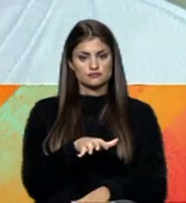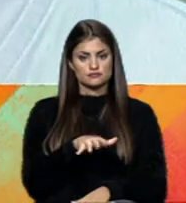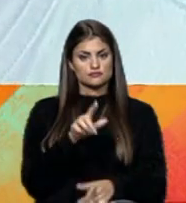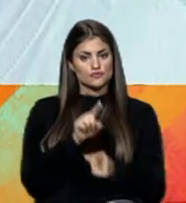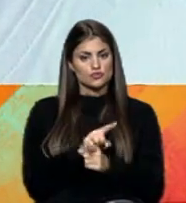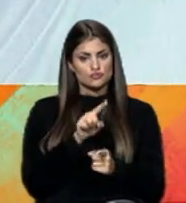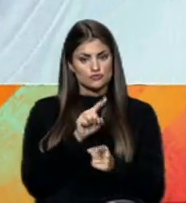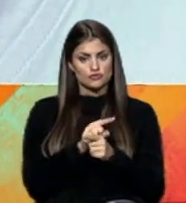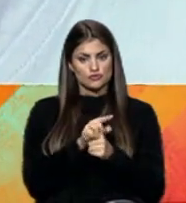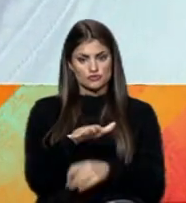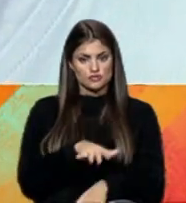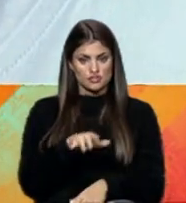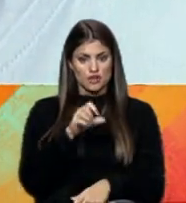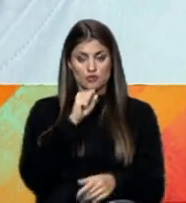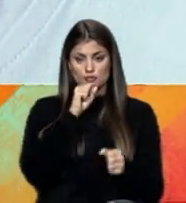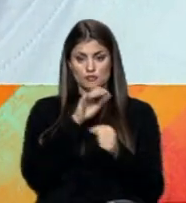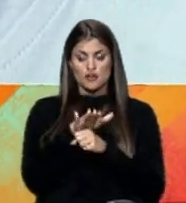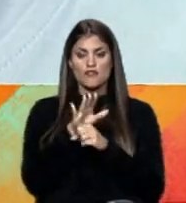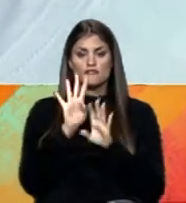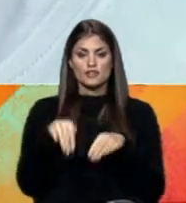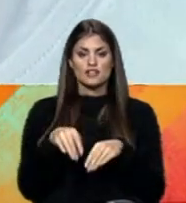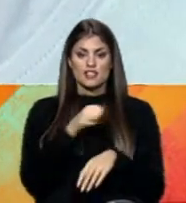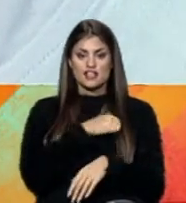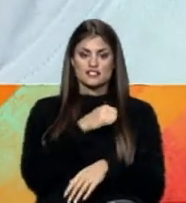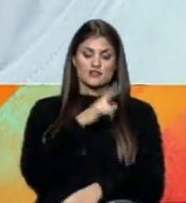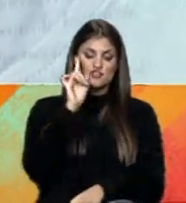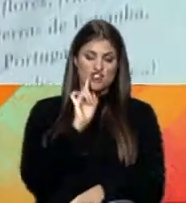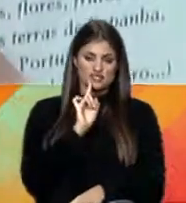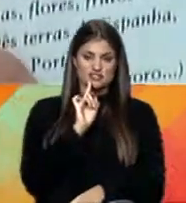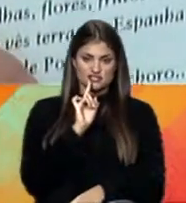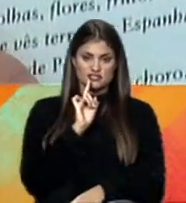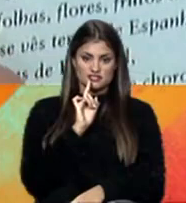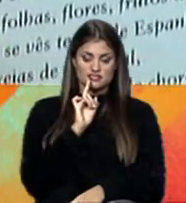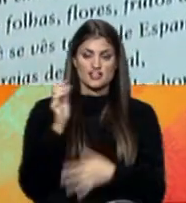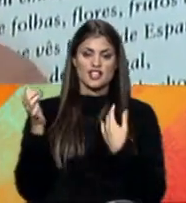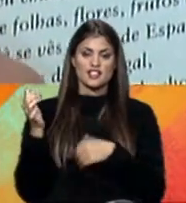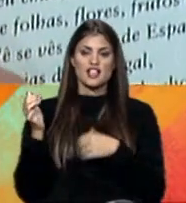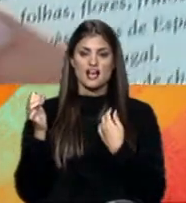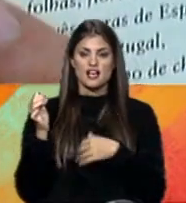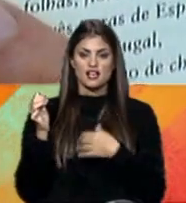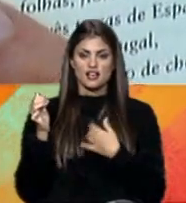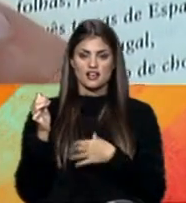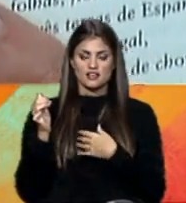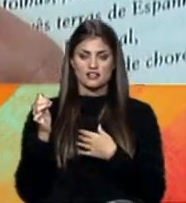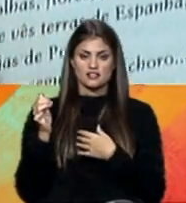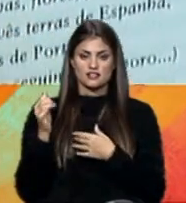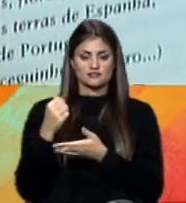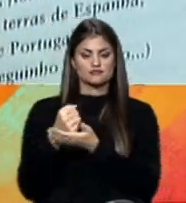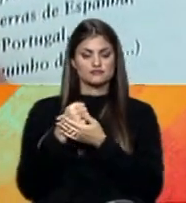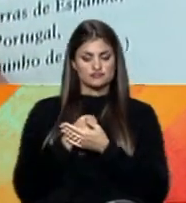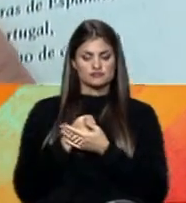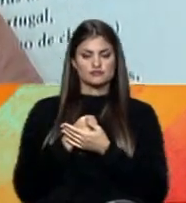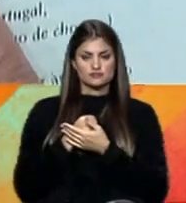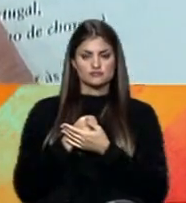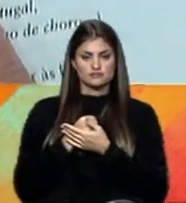da terra onde o mar acaba, da casinha e das mulheres. Guitarra, vem assistir-me, que a gente